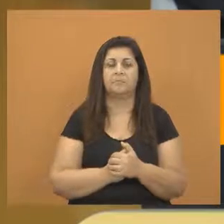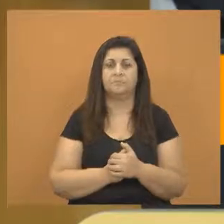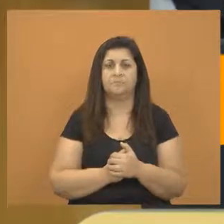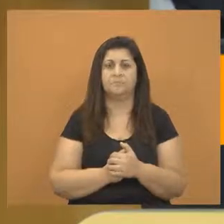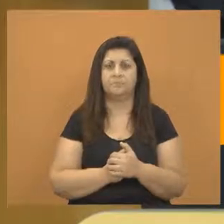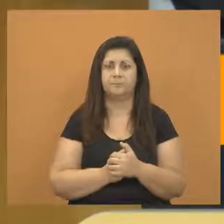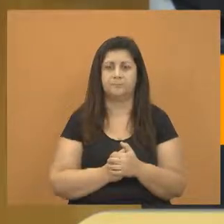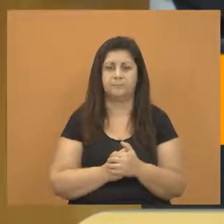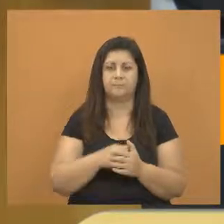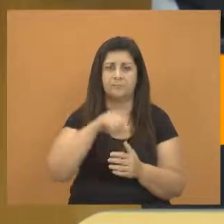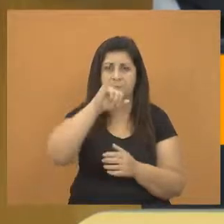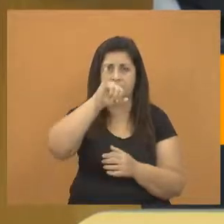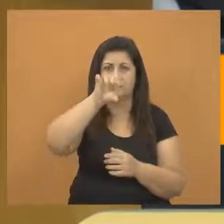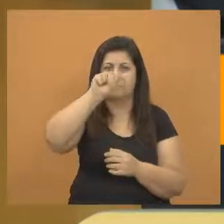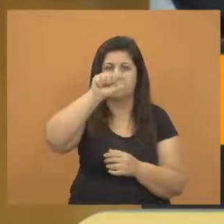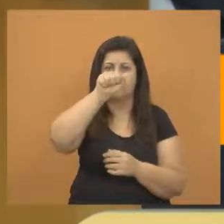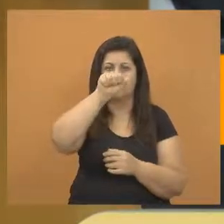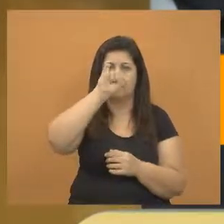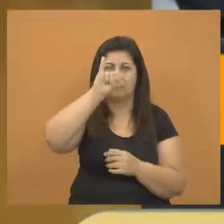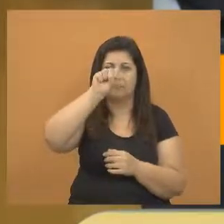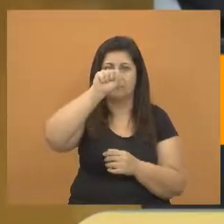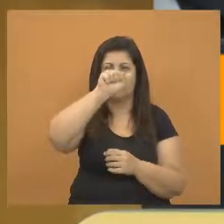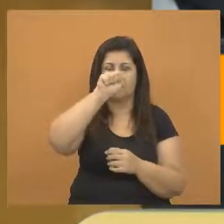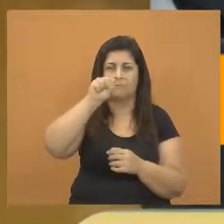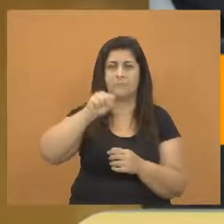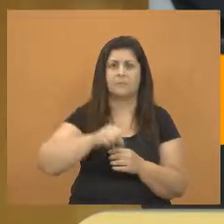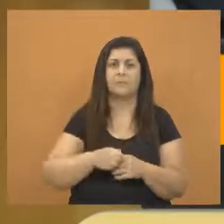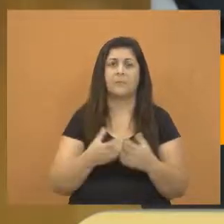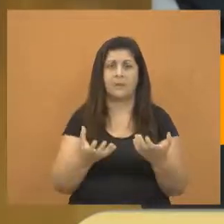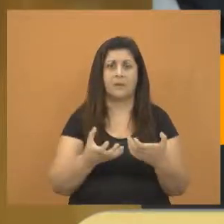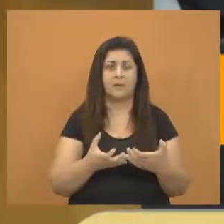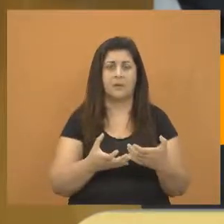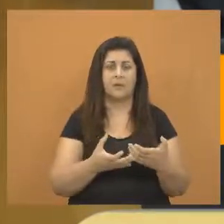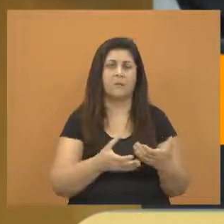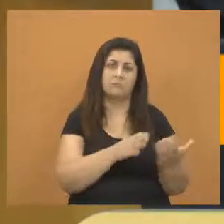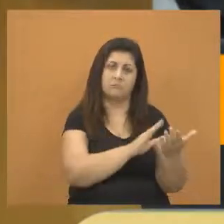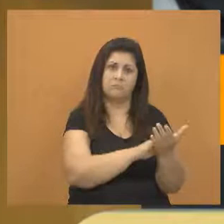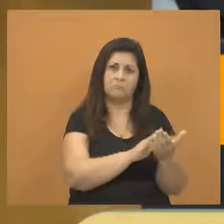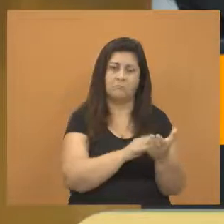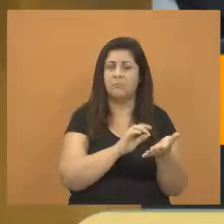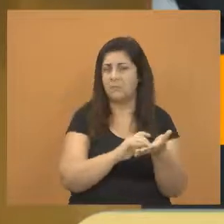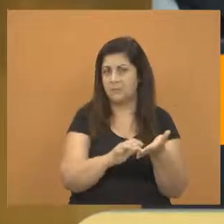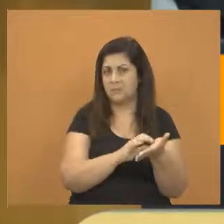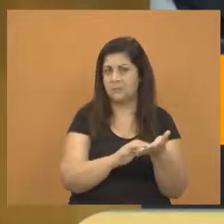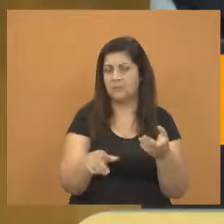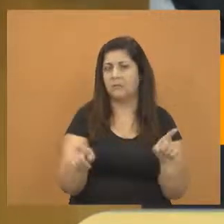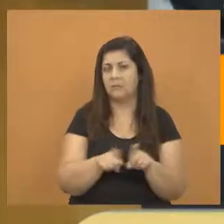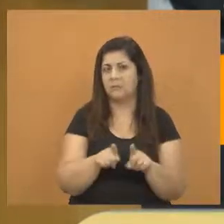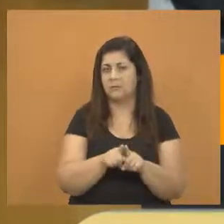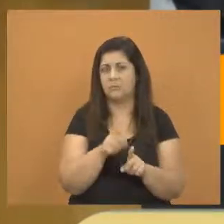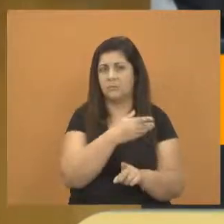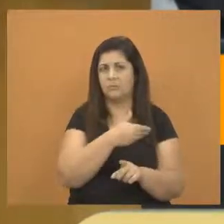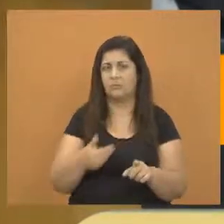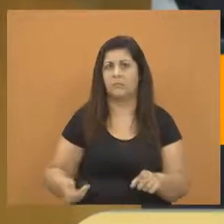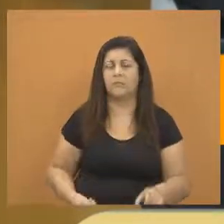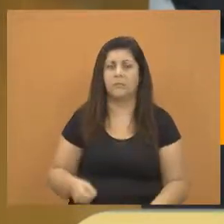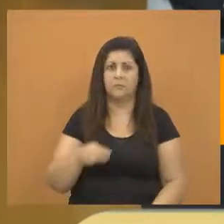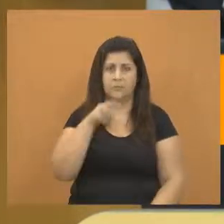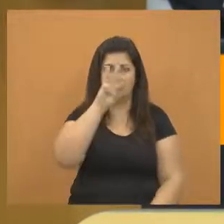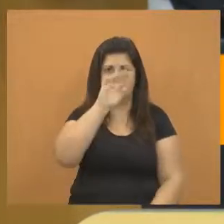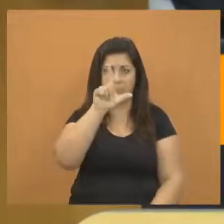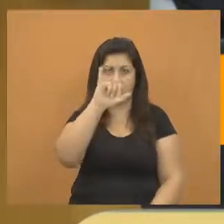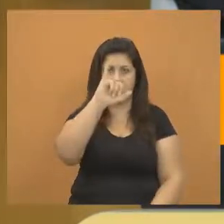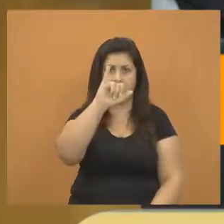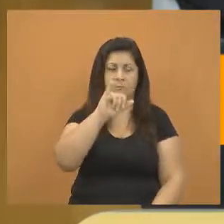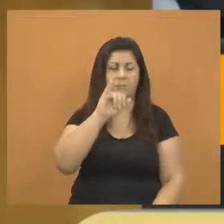Santana, Prefeito do município de Jacareí. Gostaria de cumprimentar também o secretário adjunto de governo, o Will,